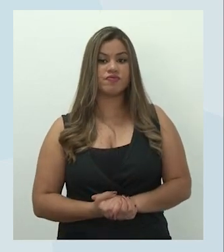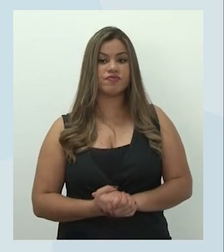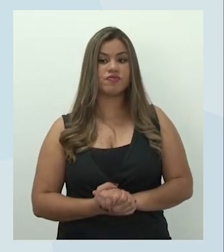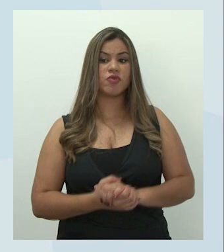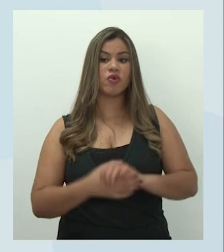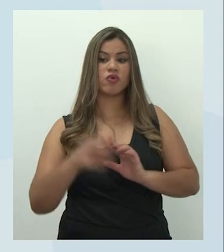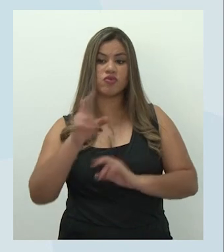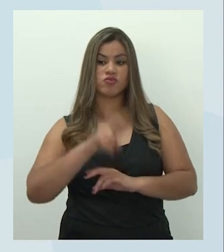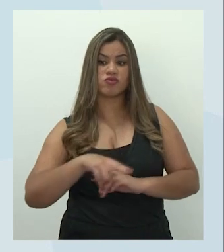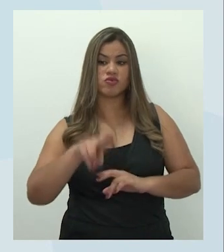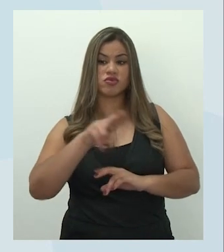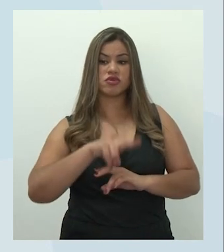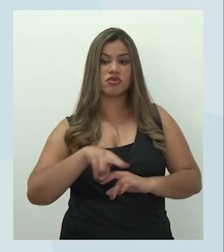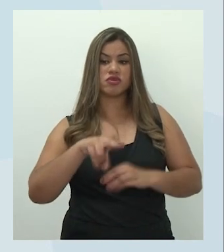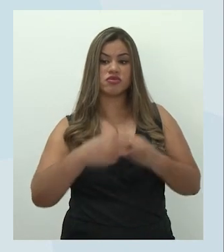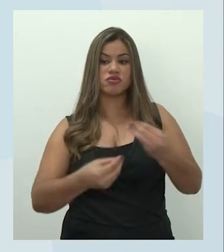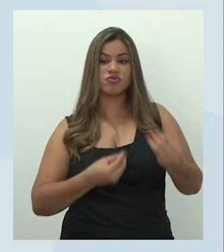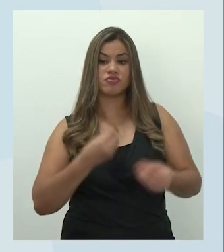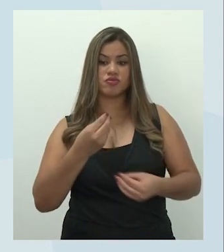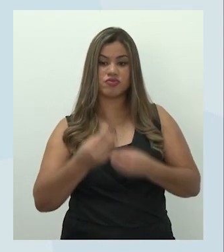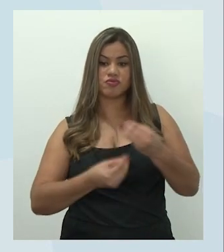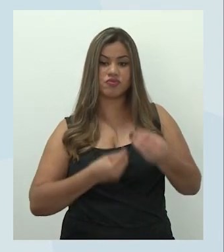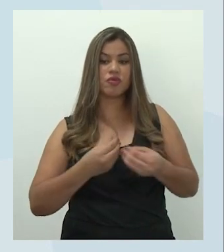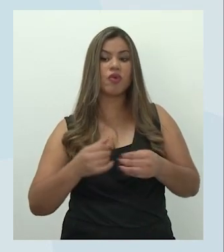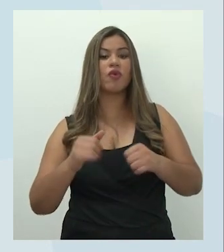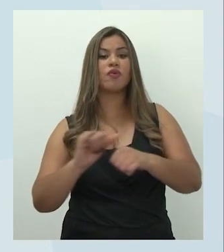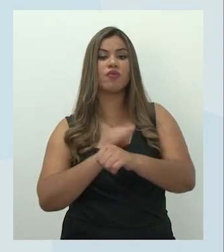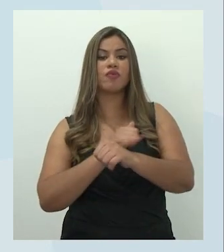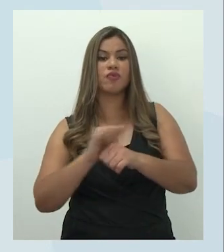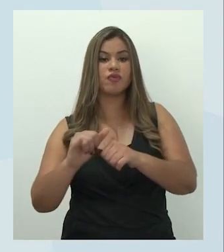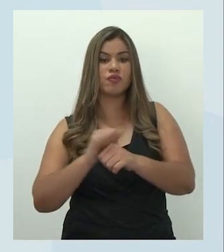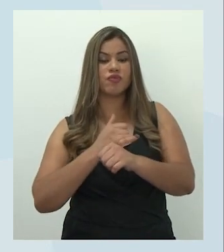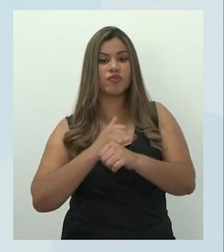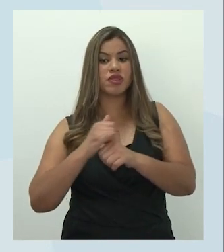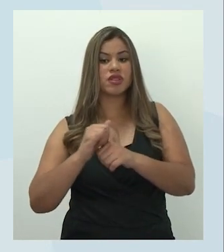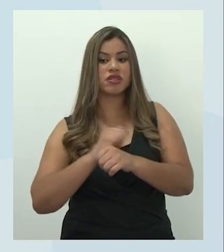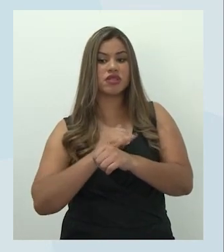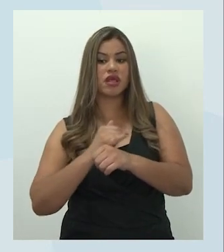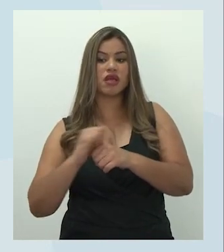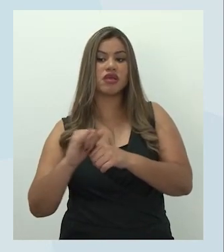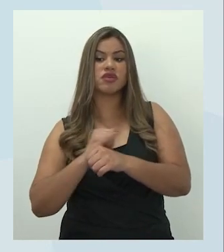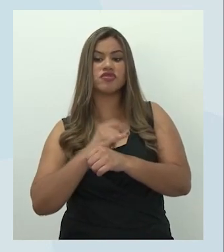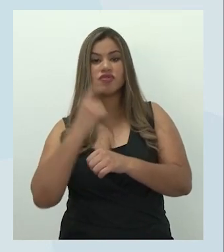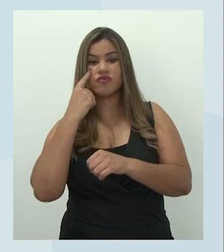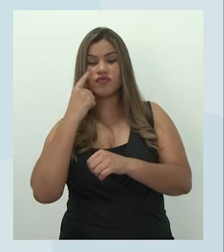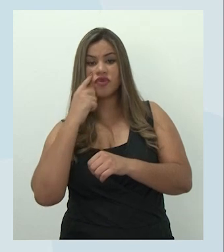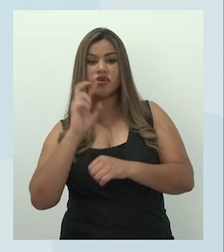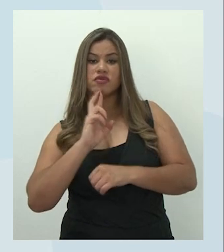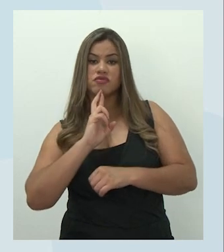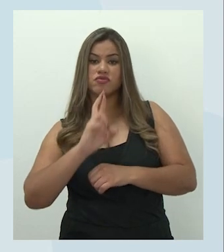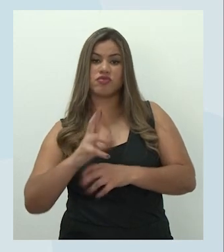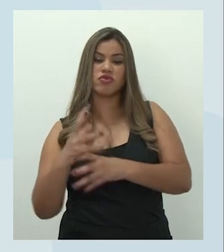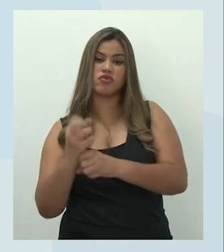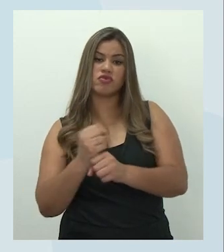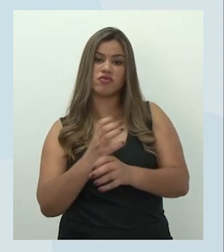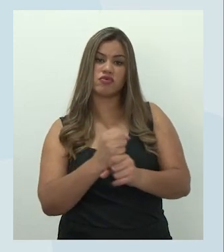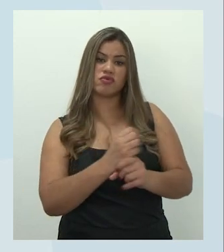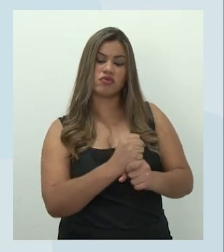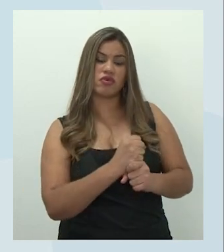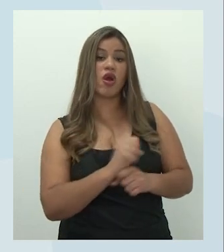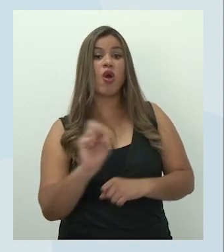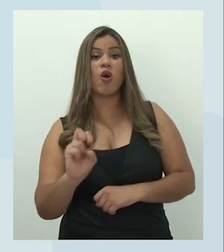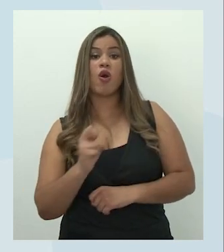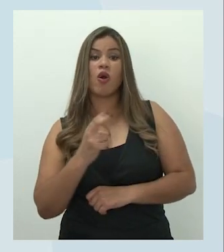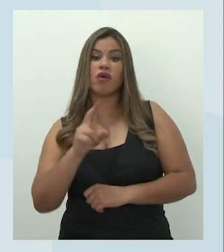dominando estratégias de verificação e controle de resultados pelo uso do cálculo mental ou da calculadora.